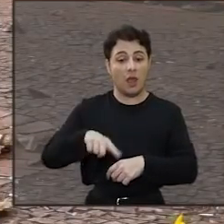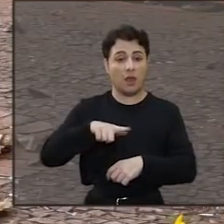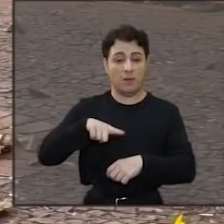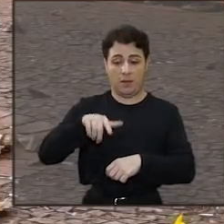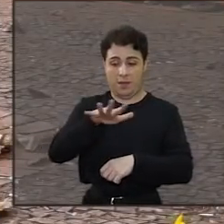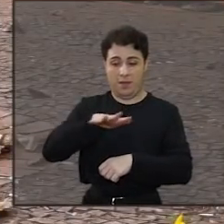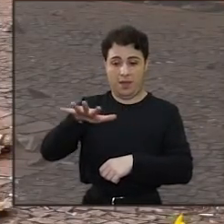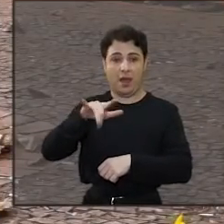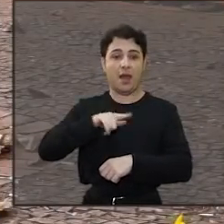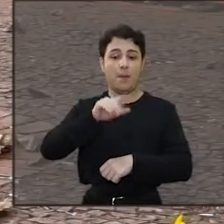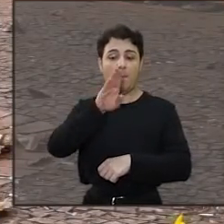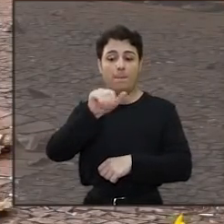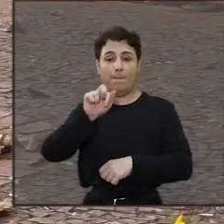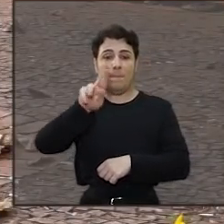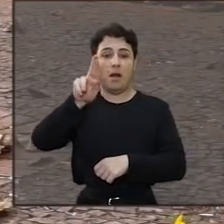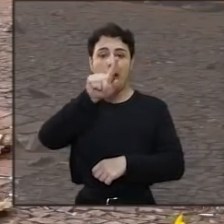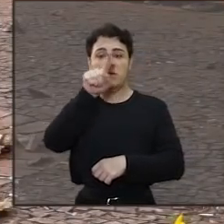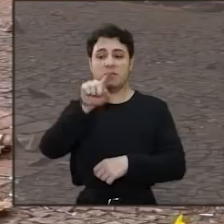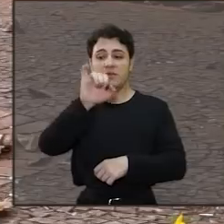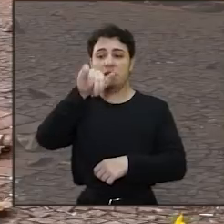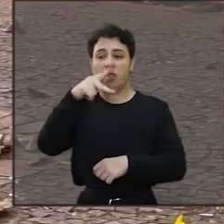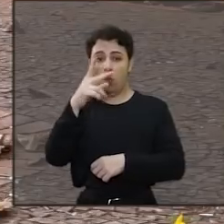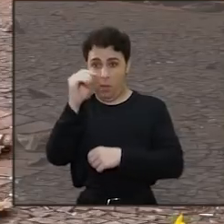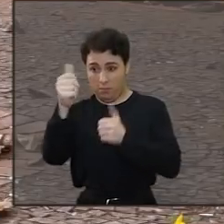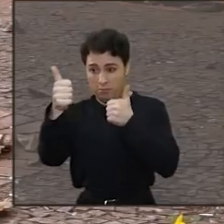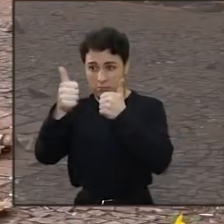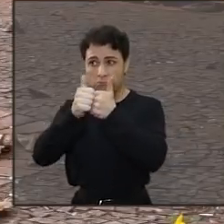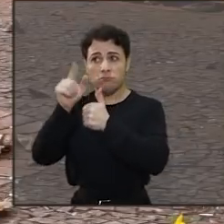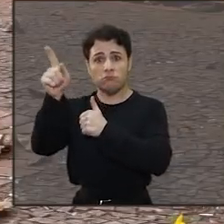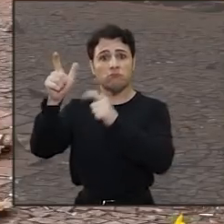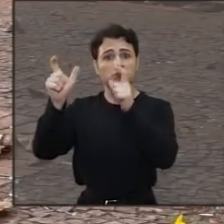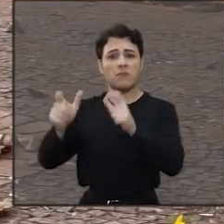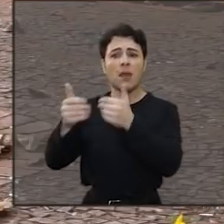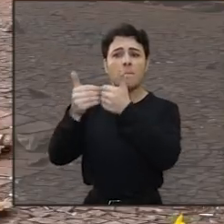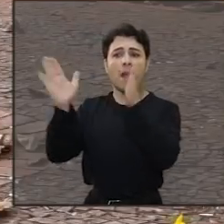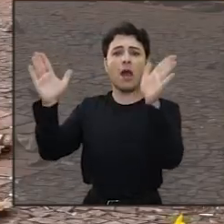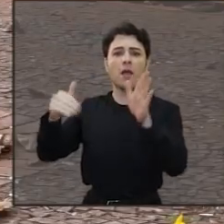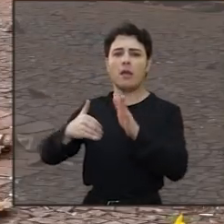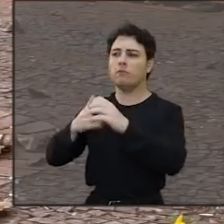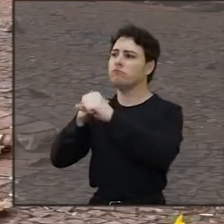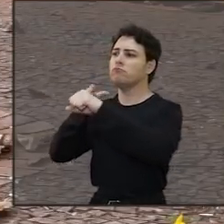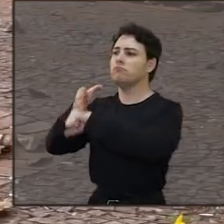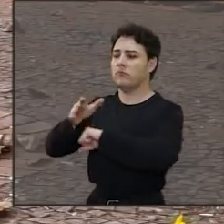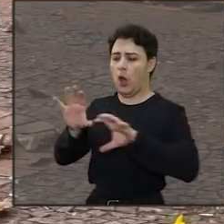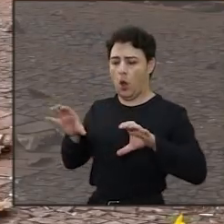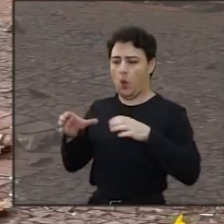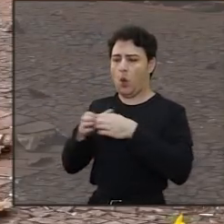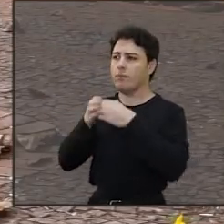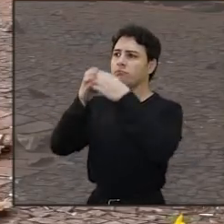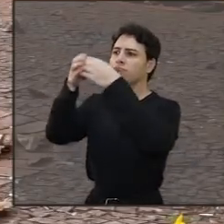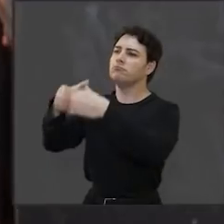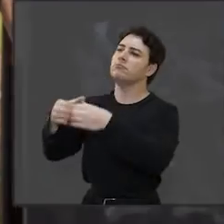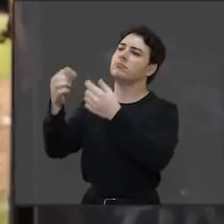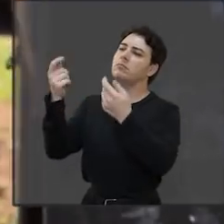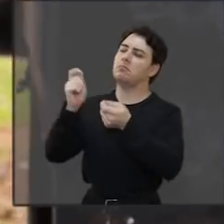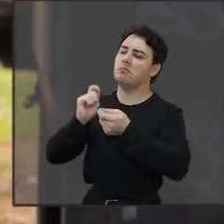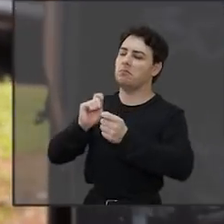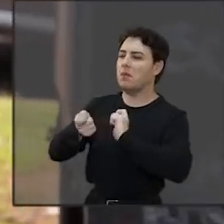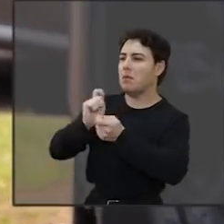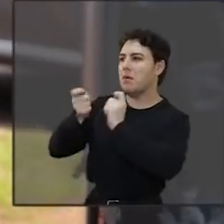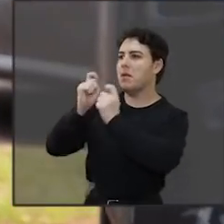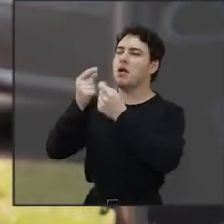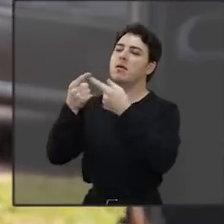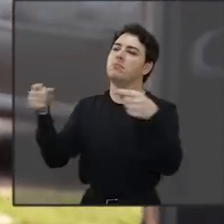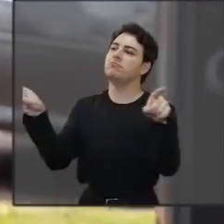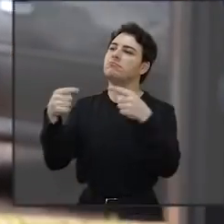também é um lugar que, por causa do bar do Zinho, que é aqui perto, é um lugar que me deu muita oportunidade de tocar com as minhas primeiras bandas. É um